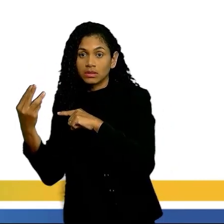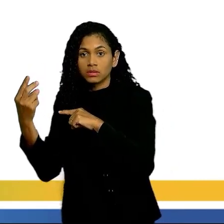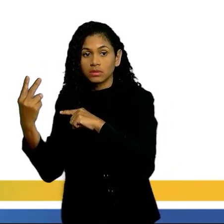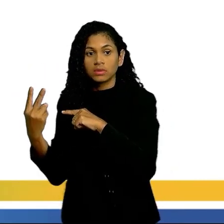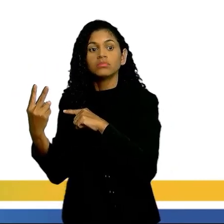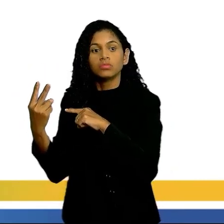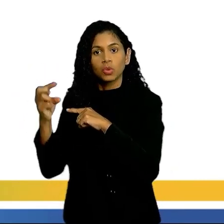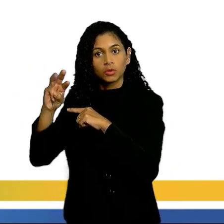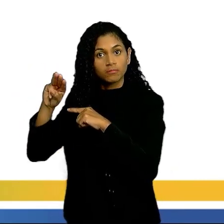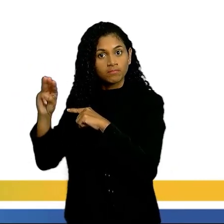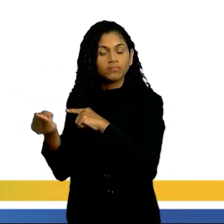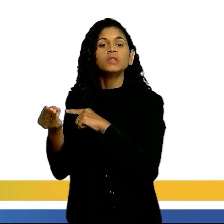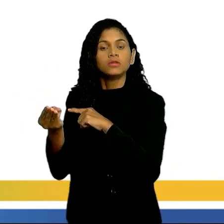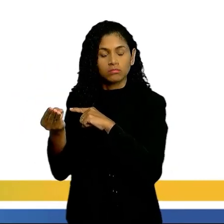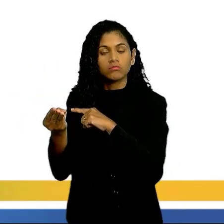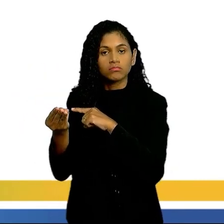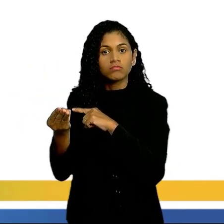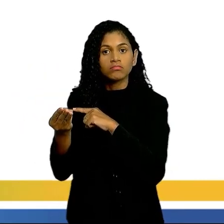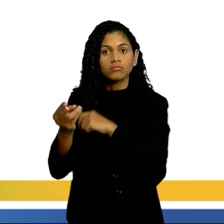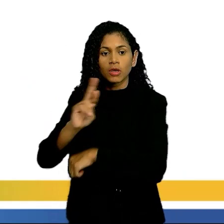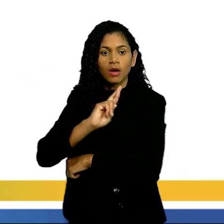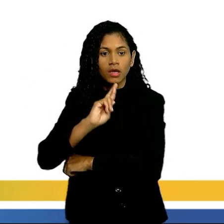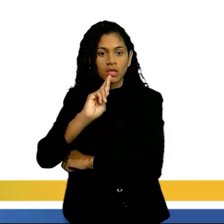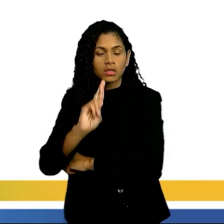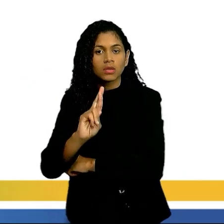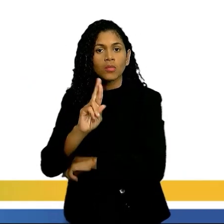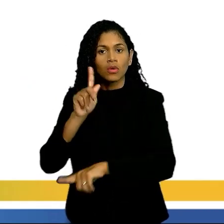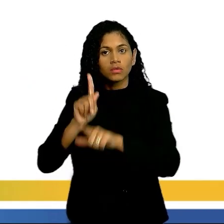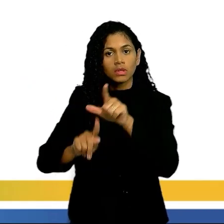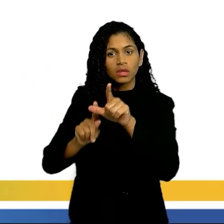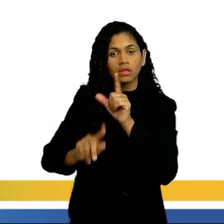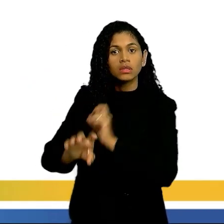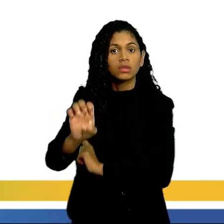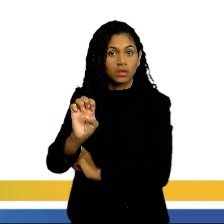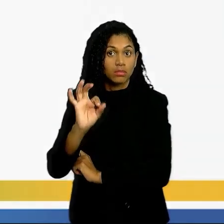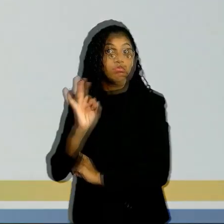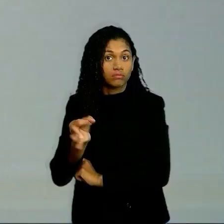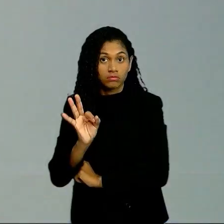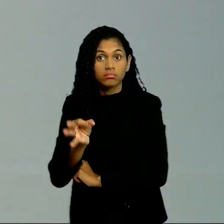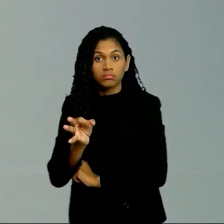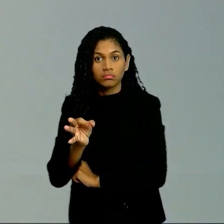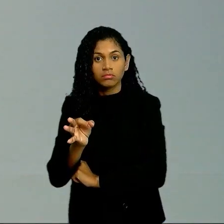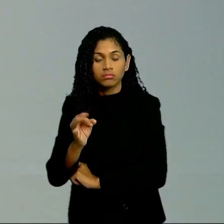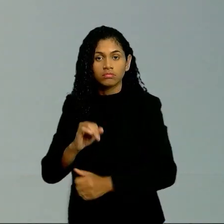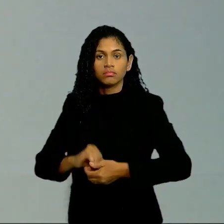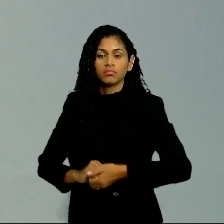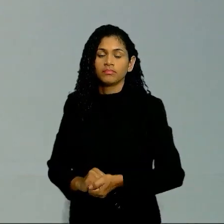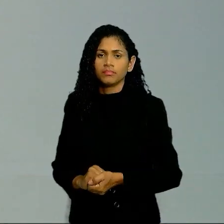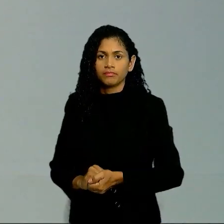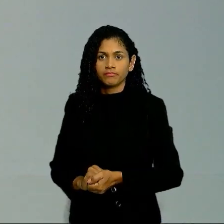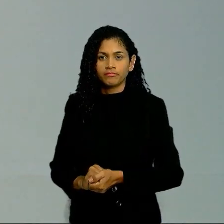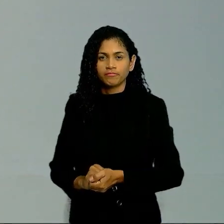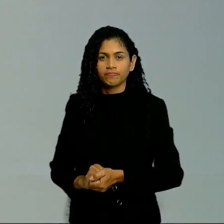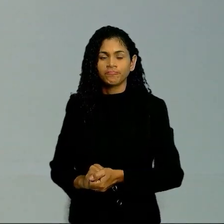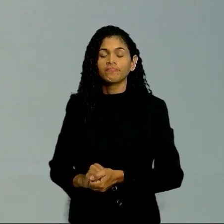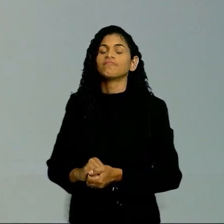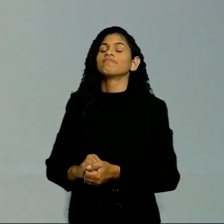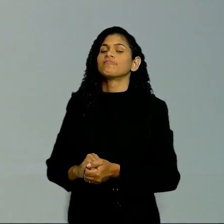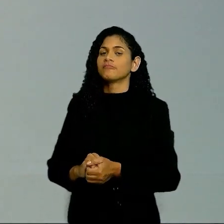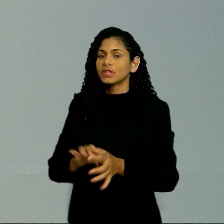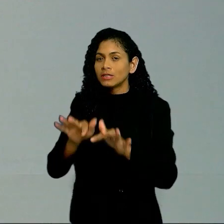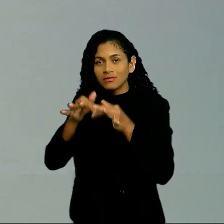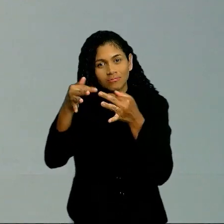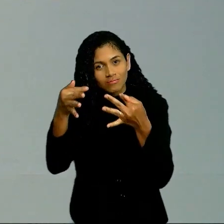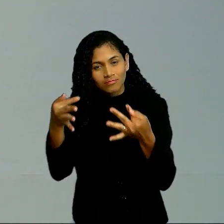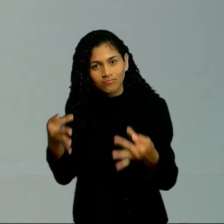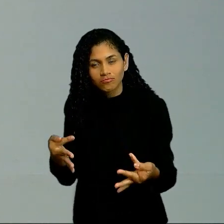Portanto, aí, a nossa alternativa correta é a letra E. Viu como ela é bem simples? Então, ela não